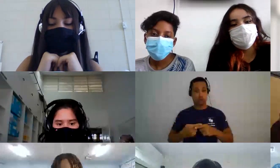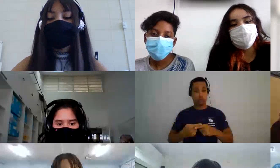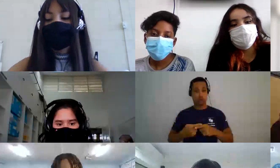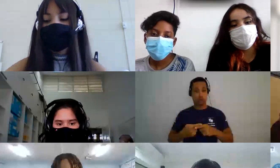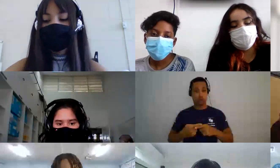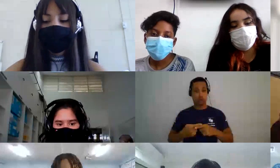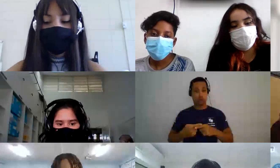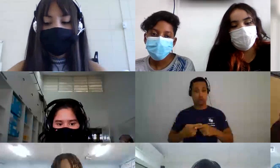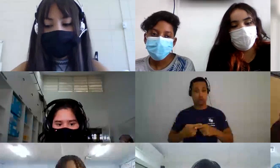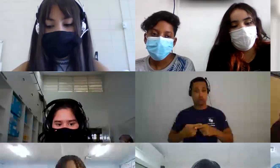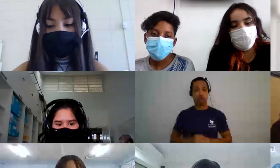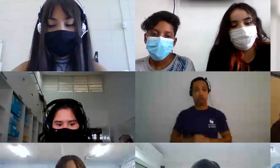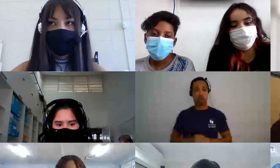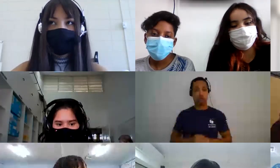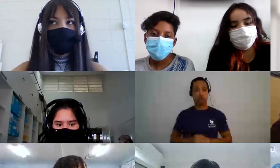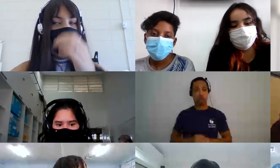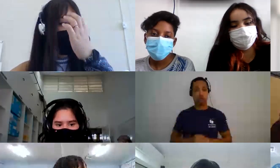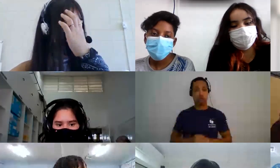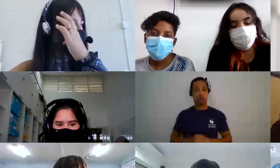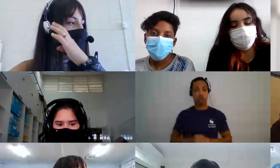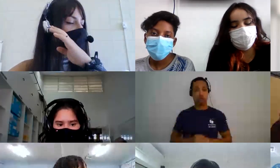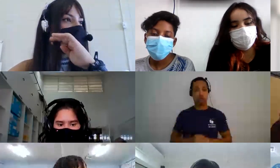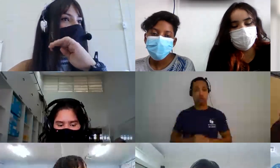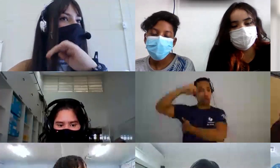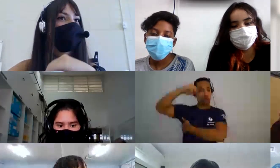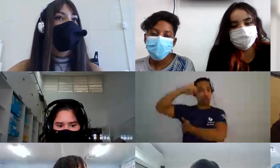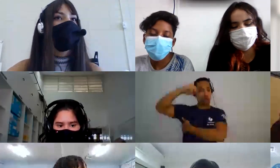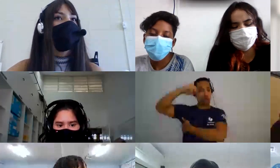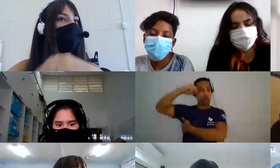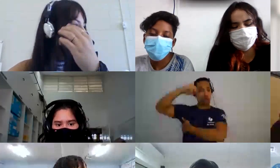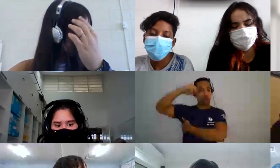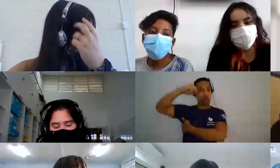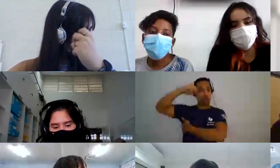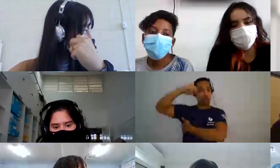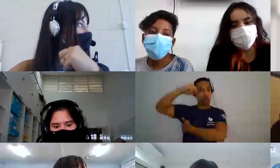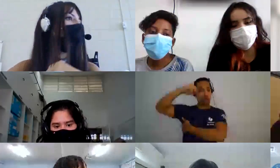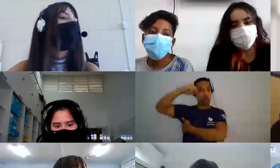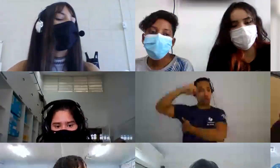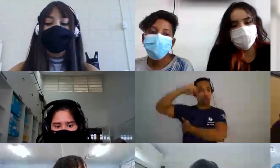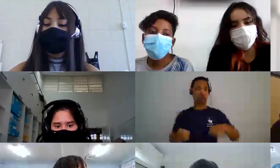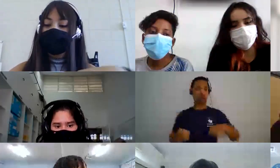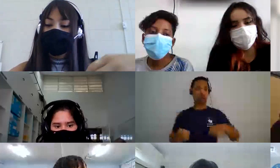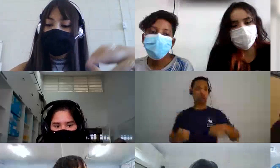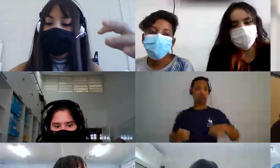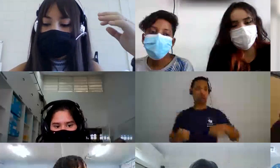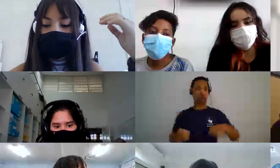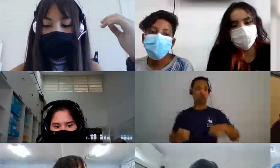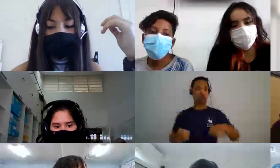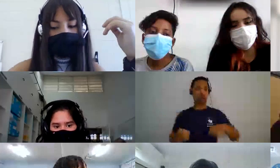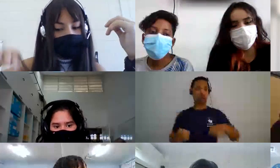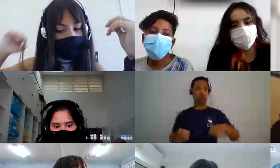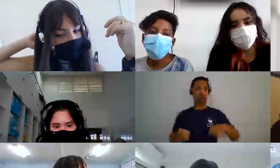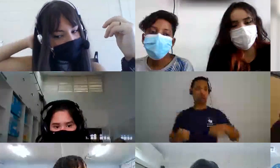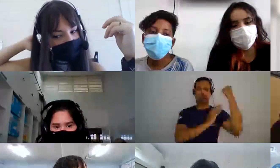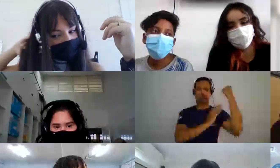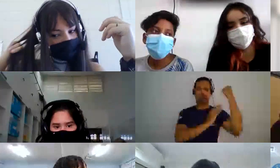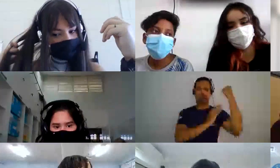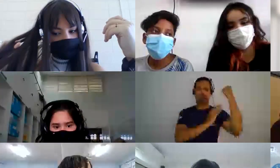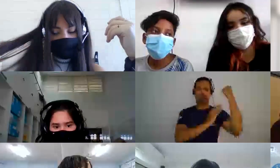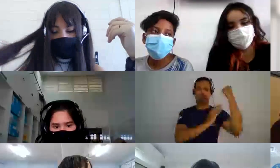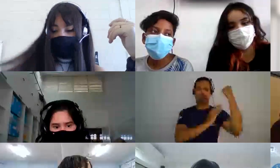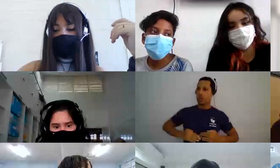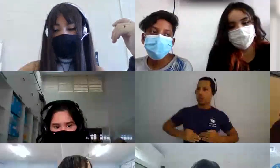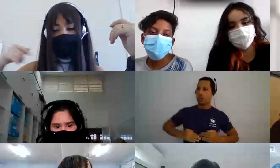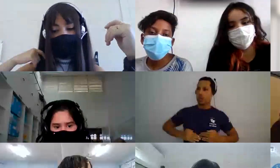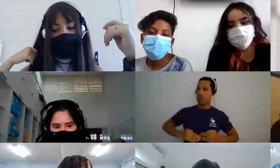esquecer. Quando você for tomar banho, né, tirar tua roupa e se olhar no espelho, você olha seus músculos, olha a sua barriga, olha a